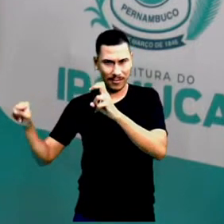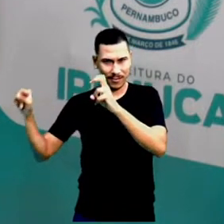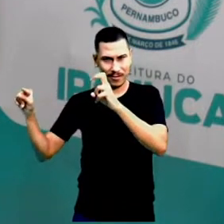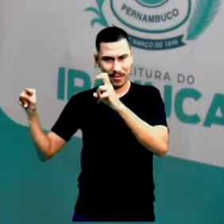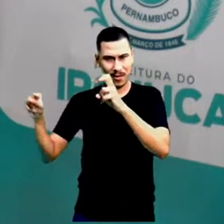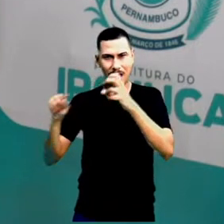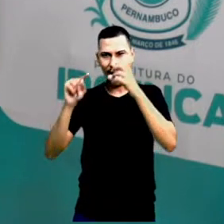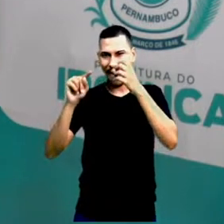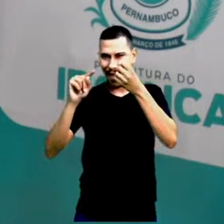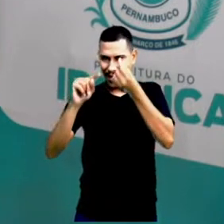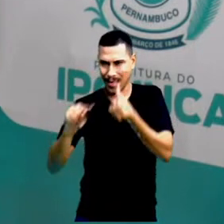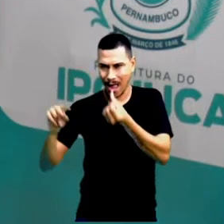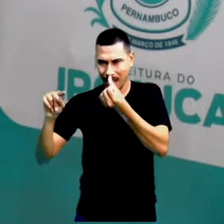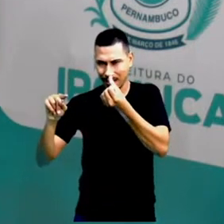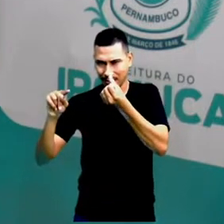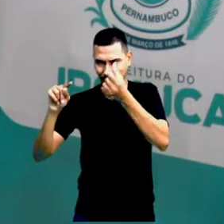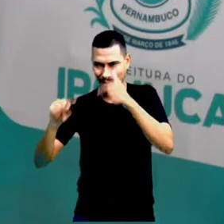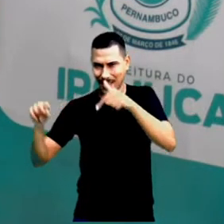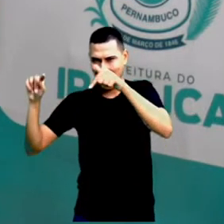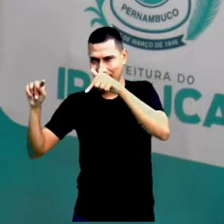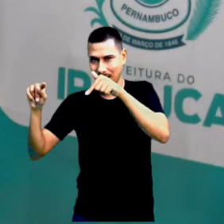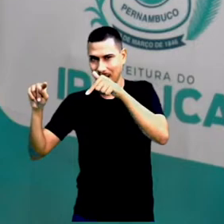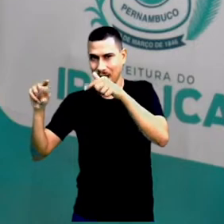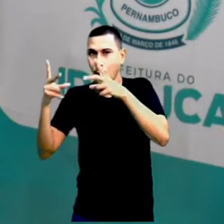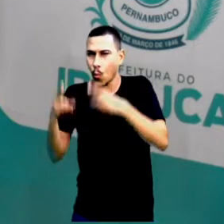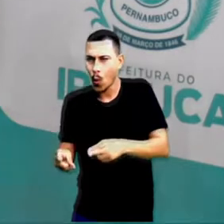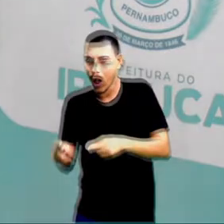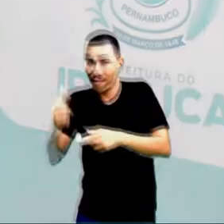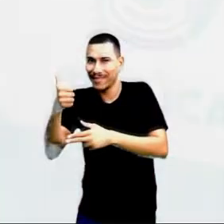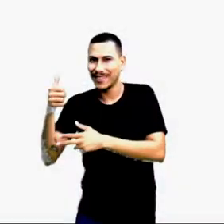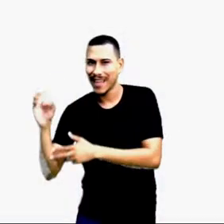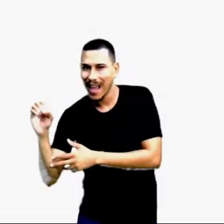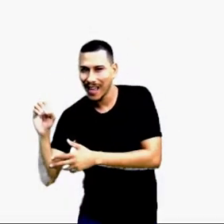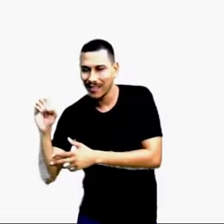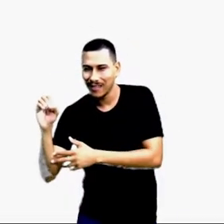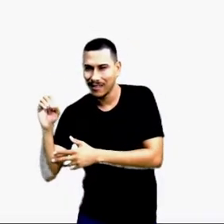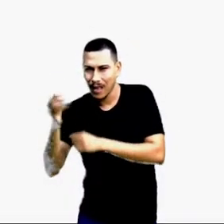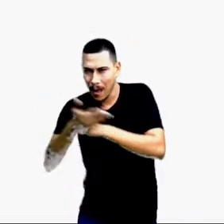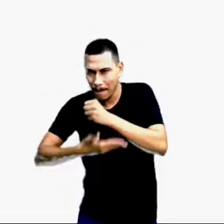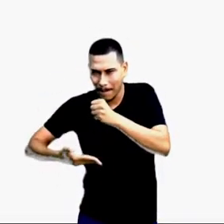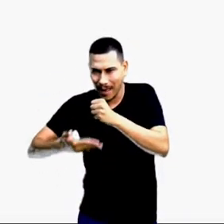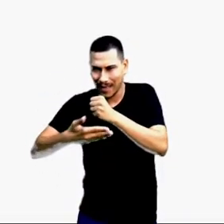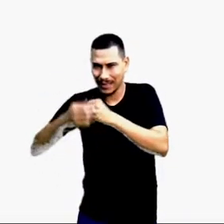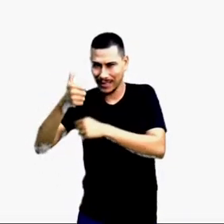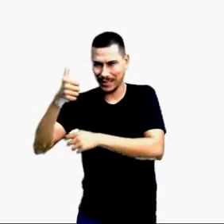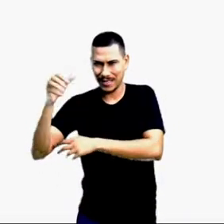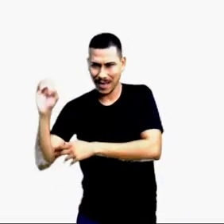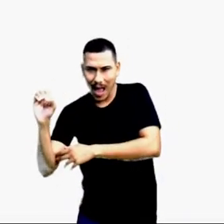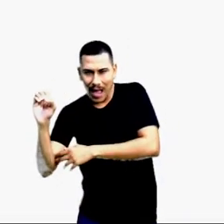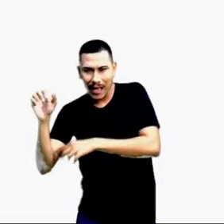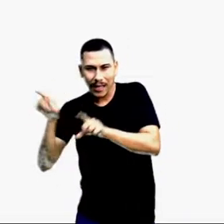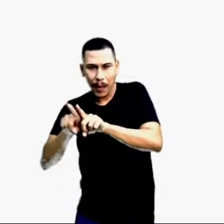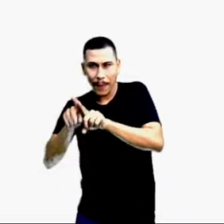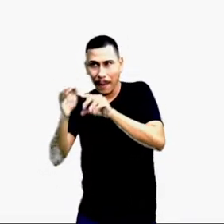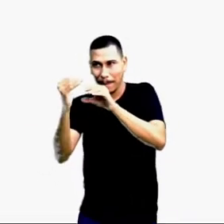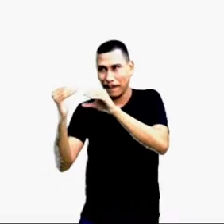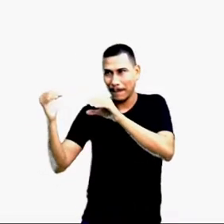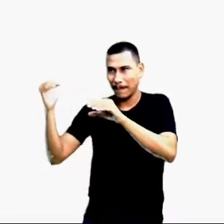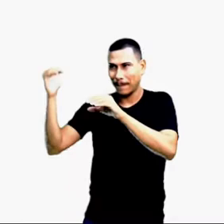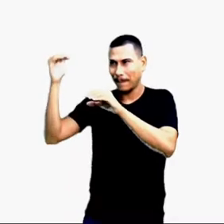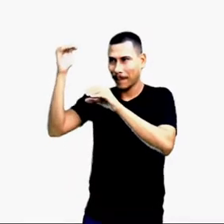Parou? Então será igual a 10. Esse número escrito na base 10. E o expoente